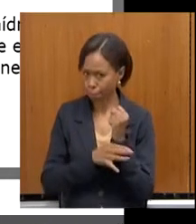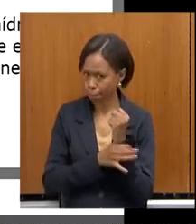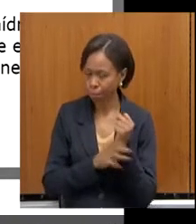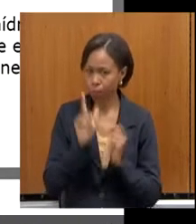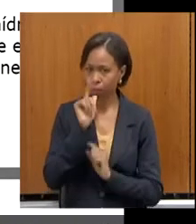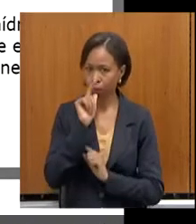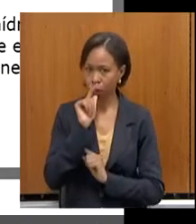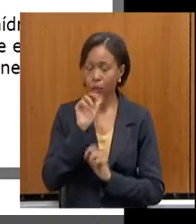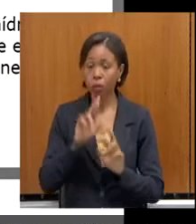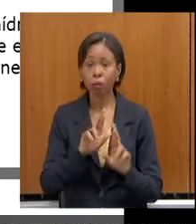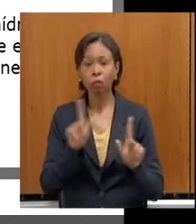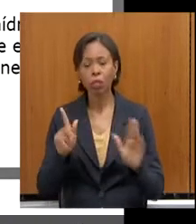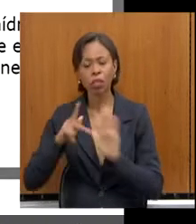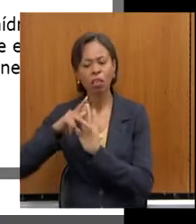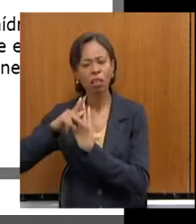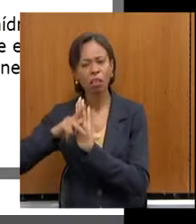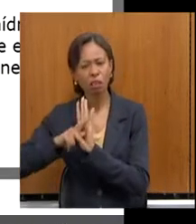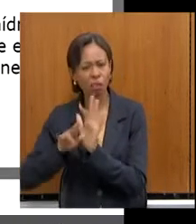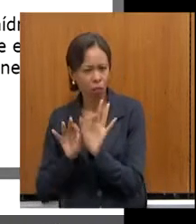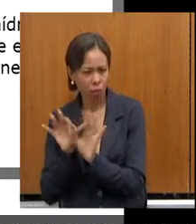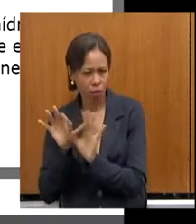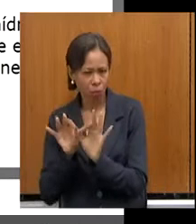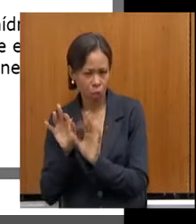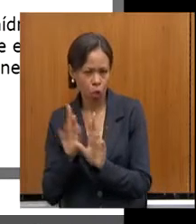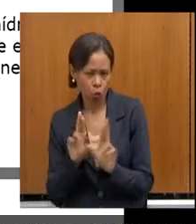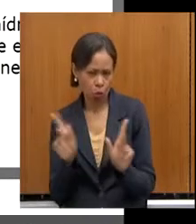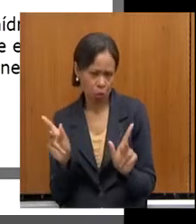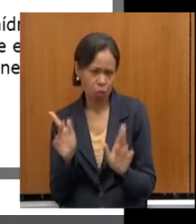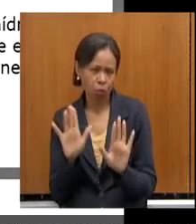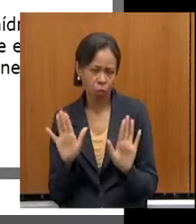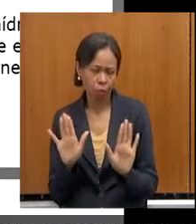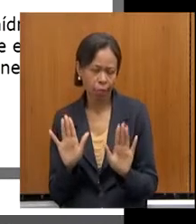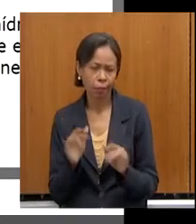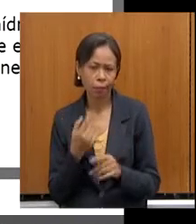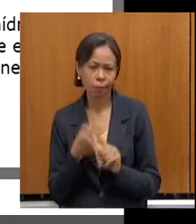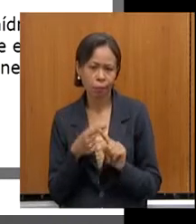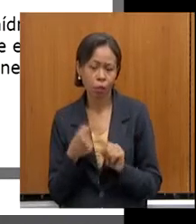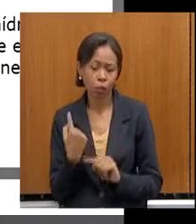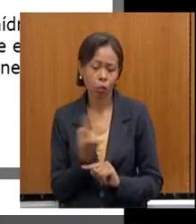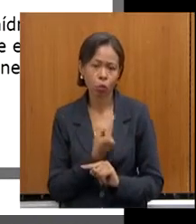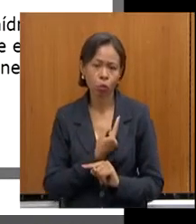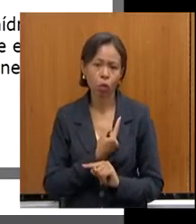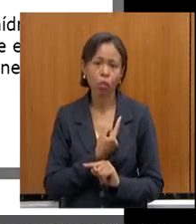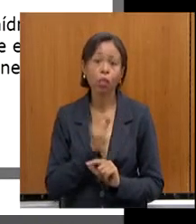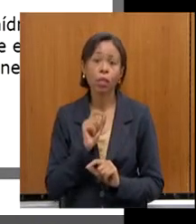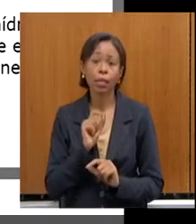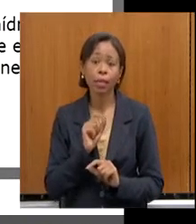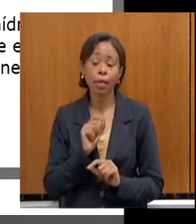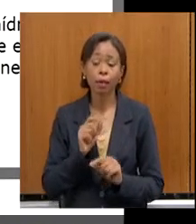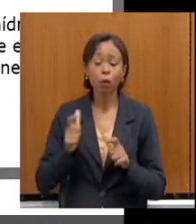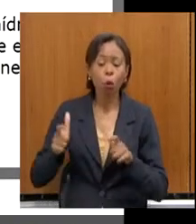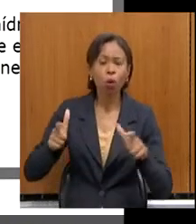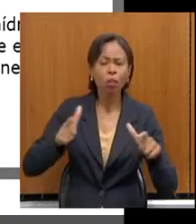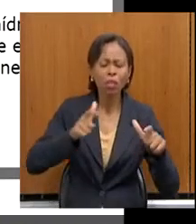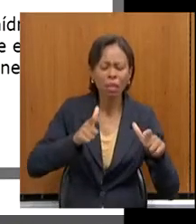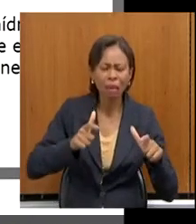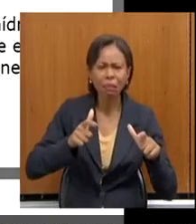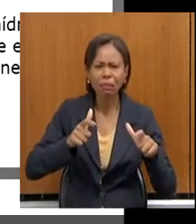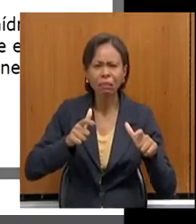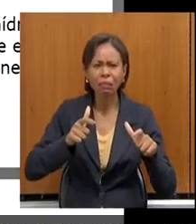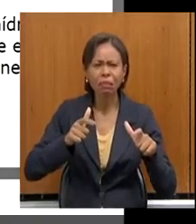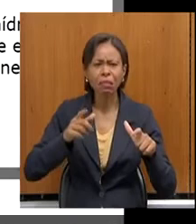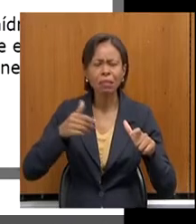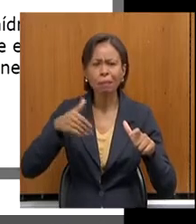pouco diferente do conceito de plano normal Nós faremos Então a partir da priorização de áreas críticas para a segurança